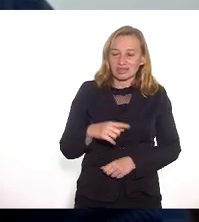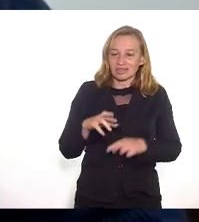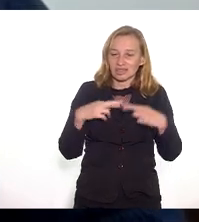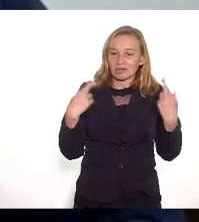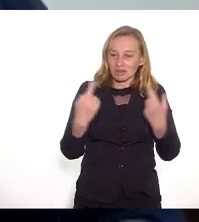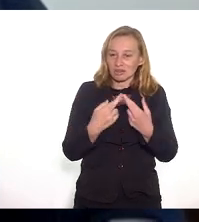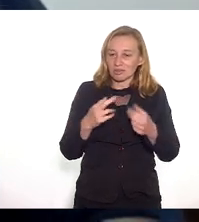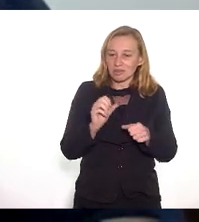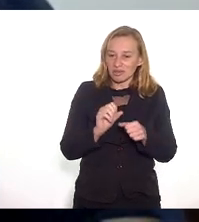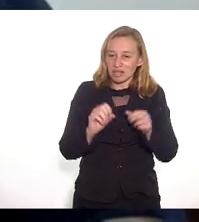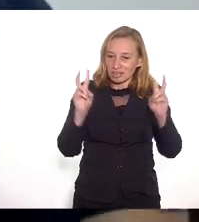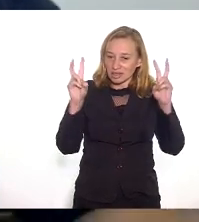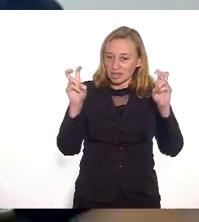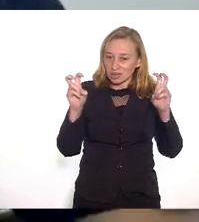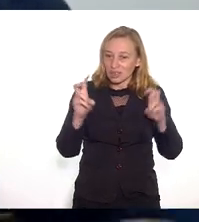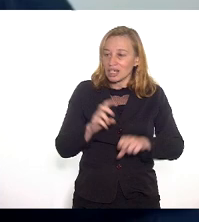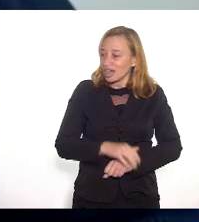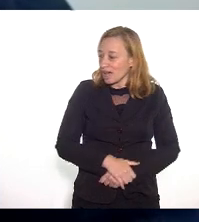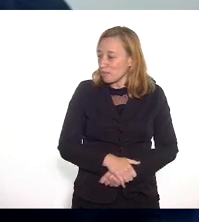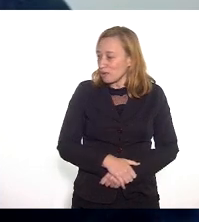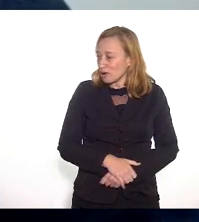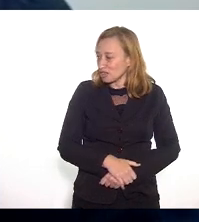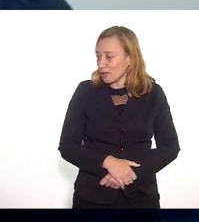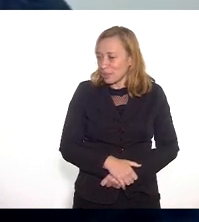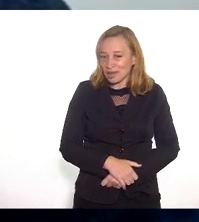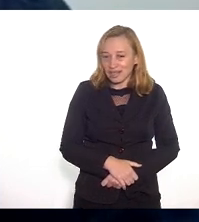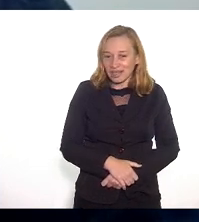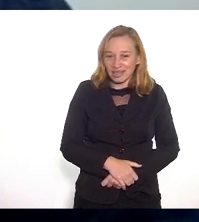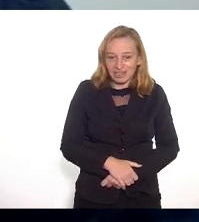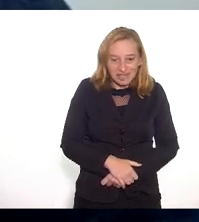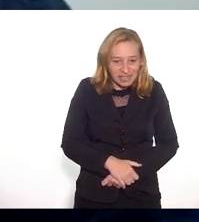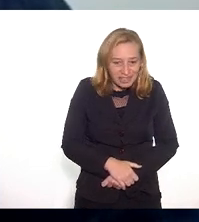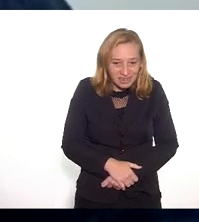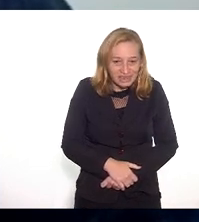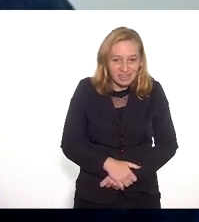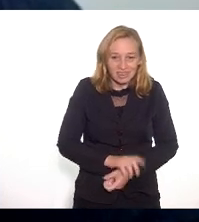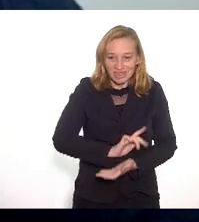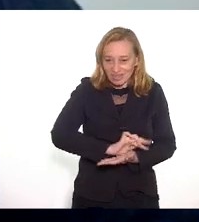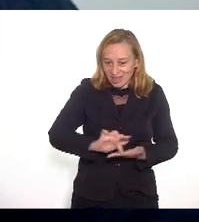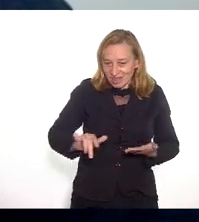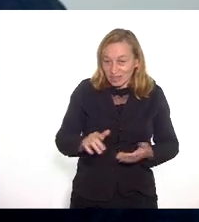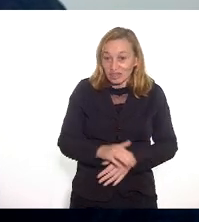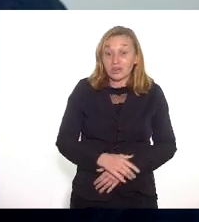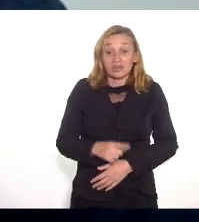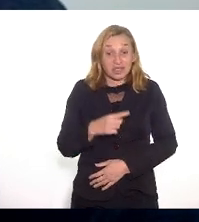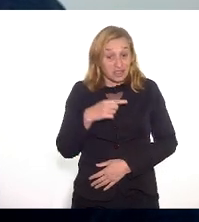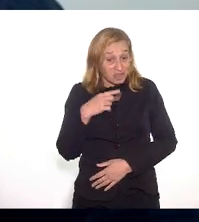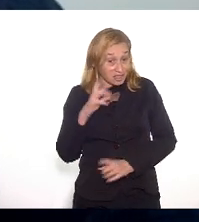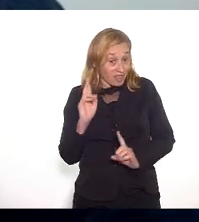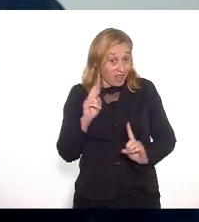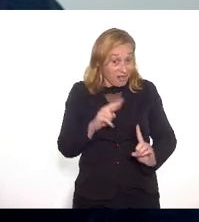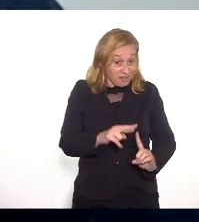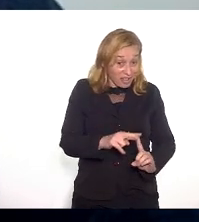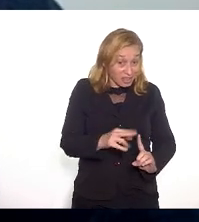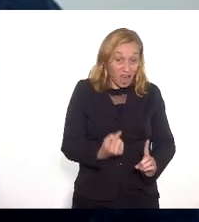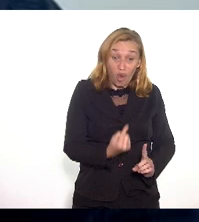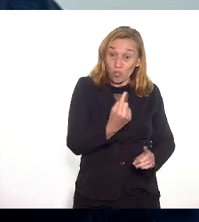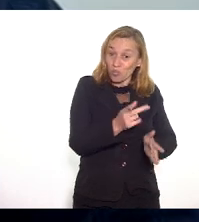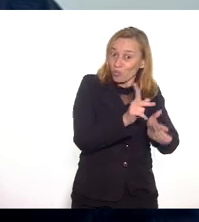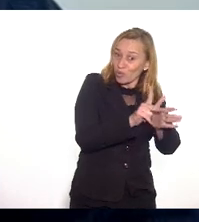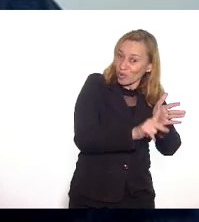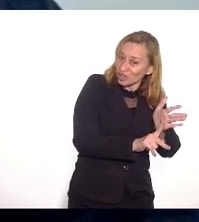tratar disso, mas eu acho que tem muitas nuances, não é, Luiz Paulo? Que quando a gente se refere a um